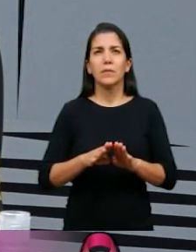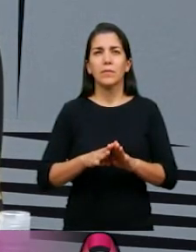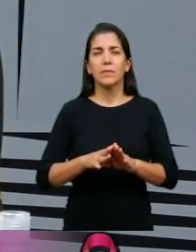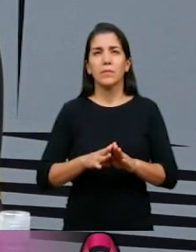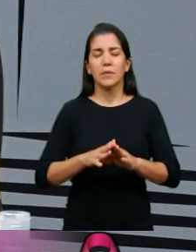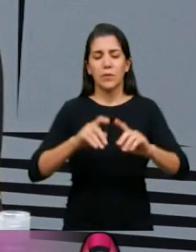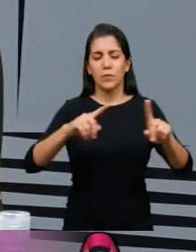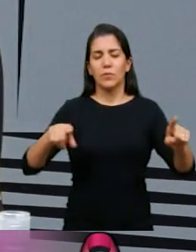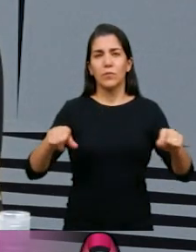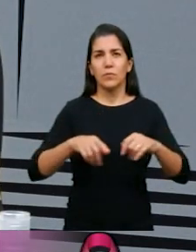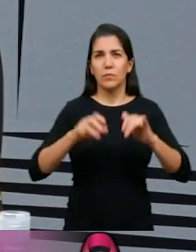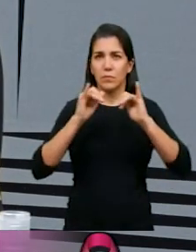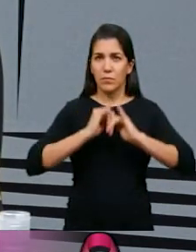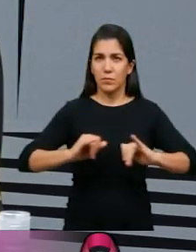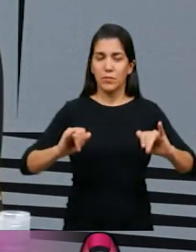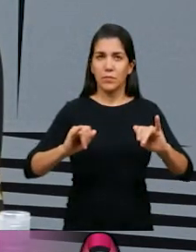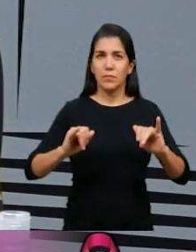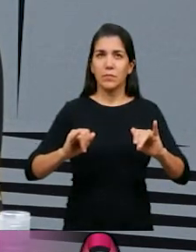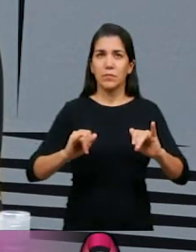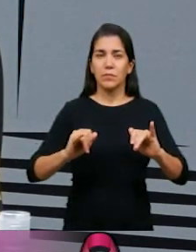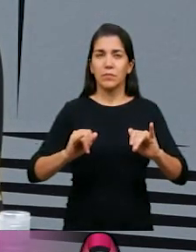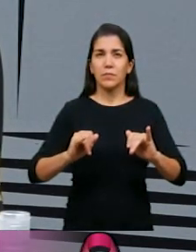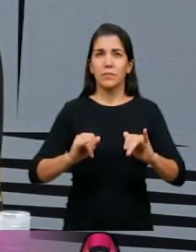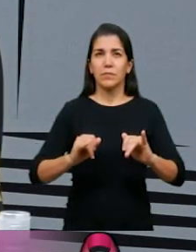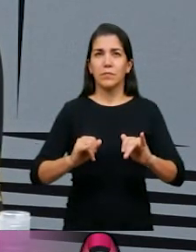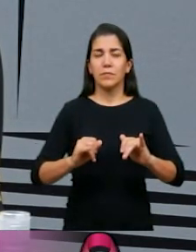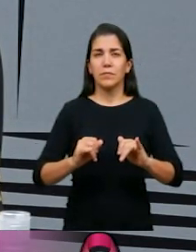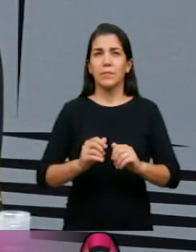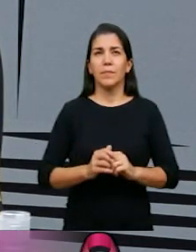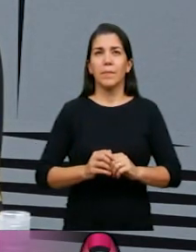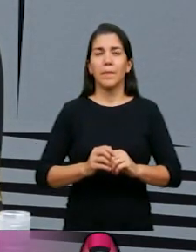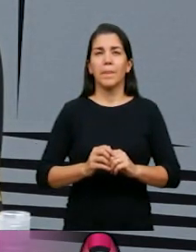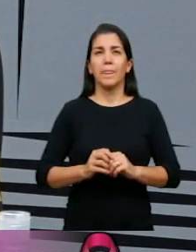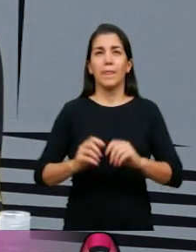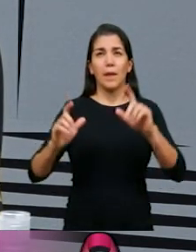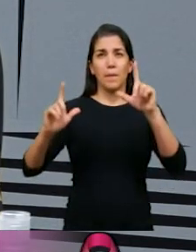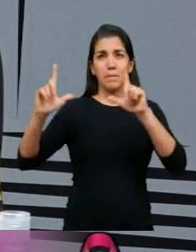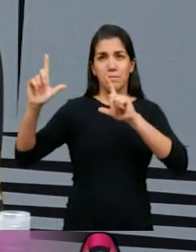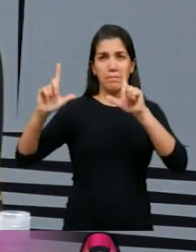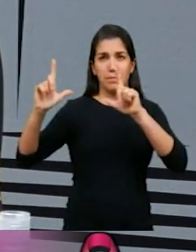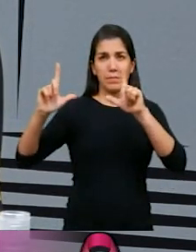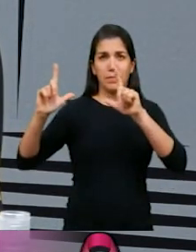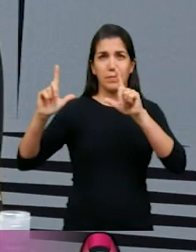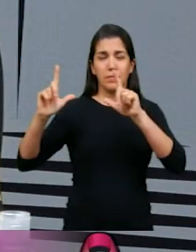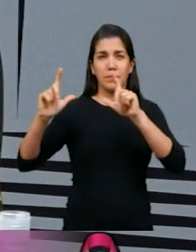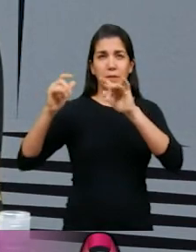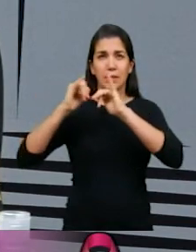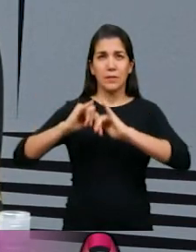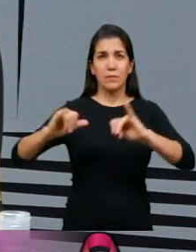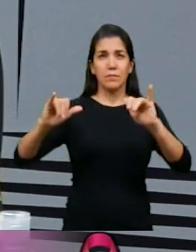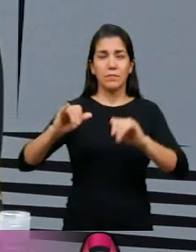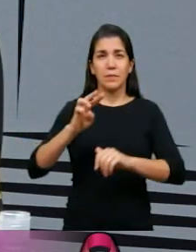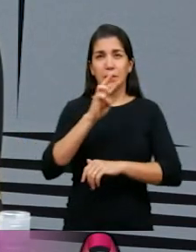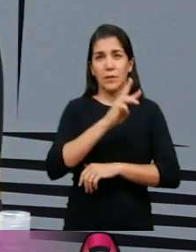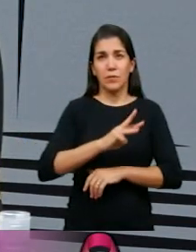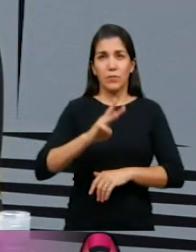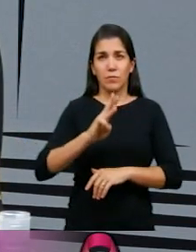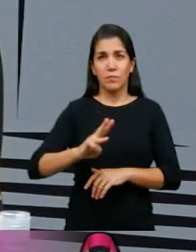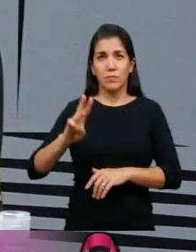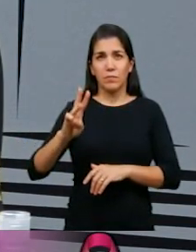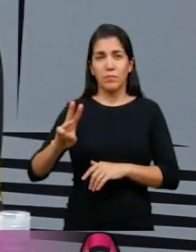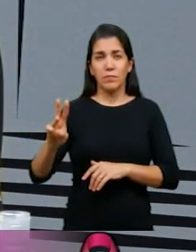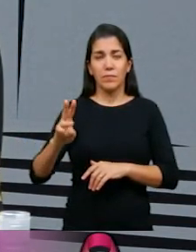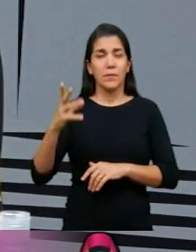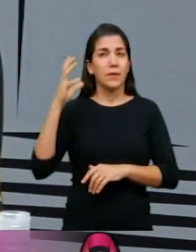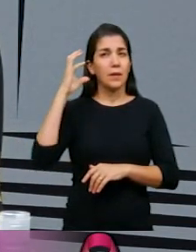evento, logomarca da Prefeitura, comerciais exibidos no painel do palco, logo no portal da Expo, divulgação